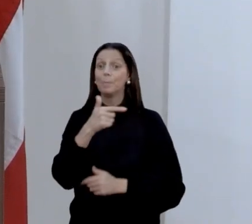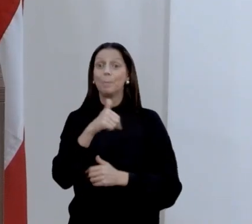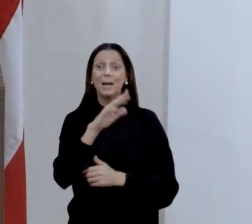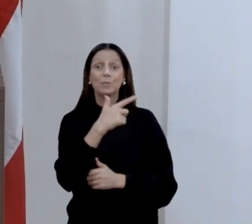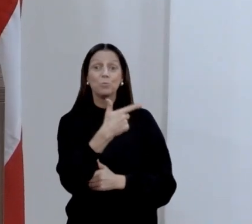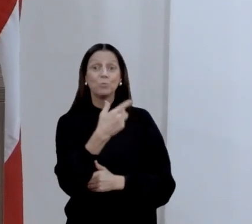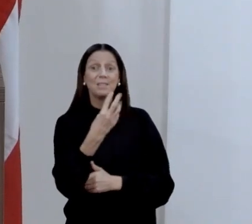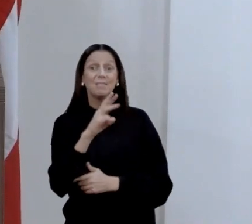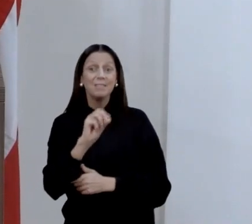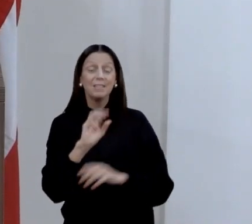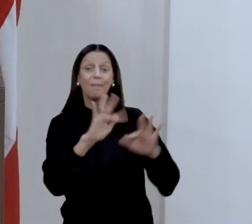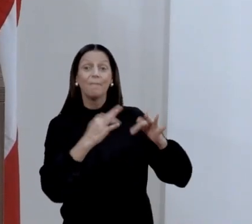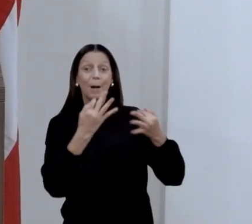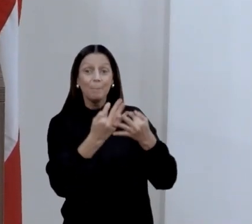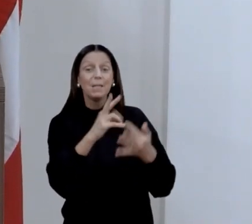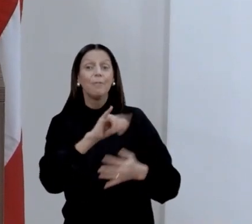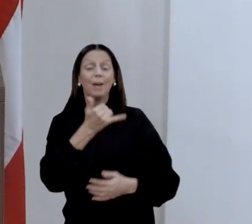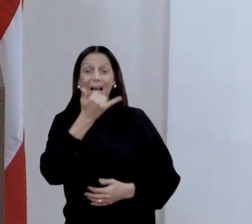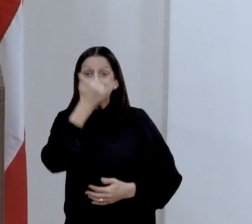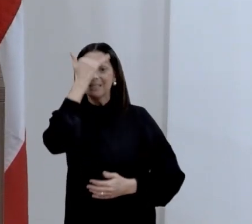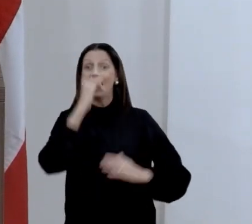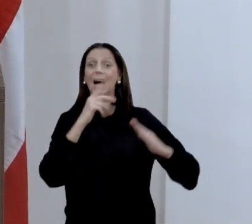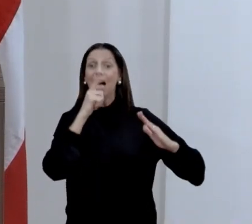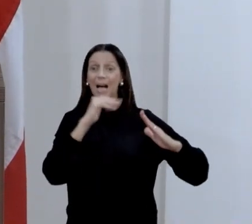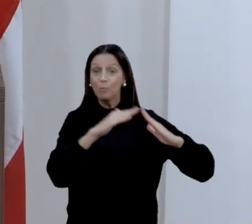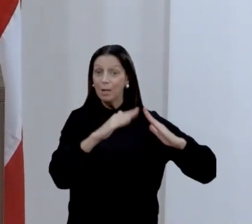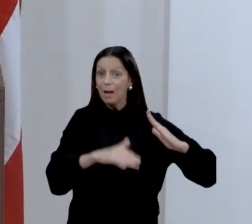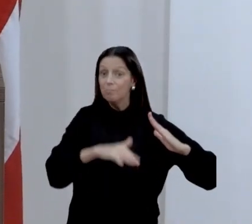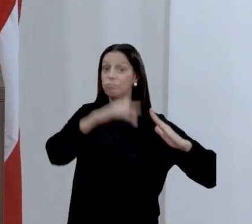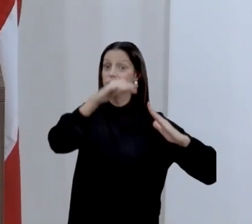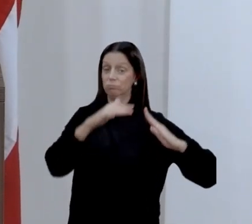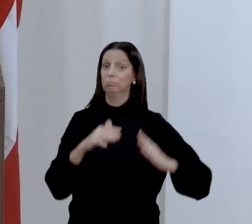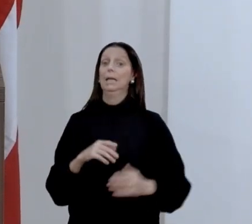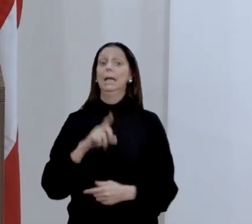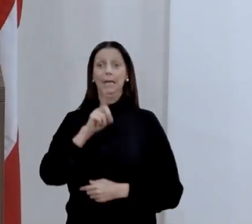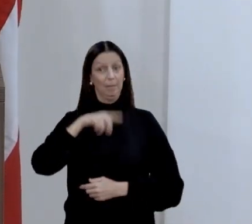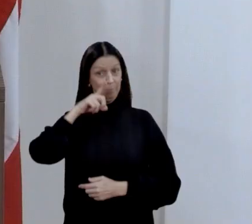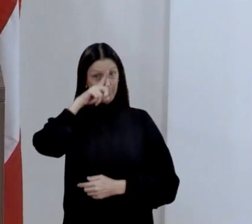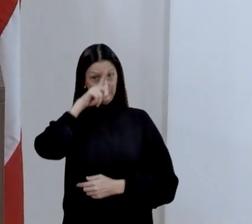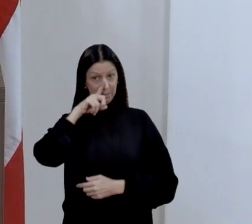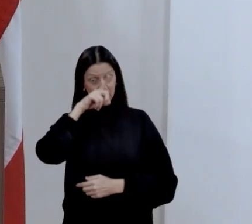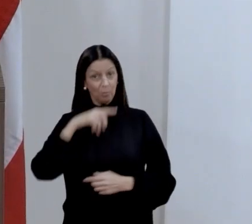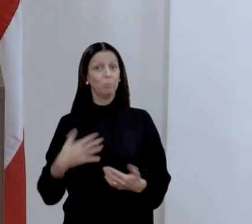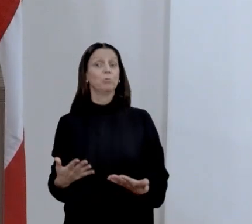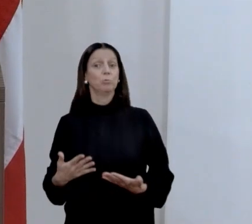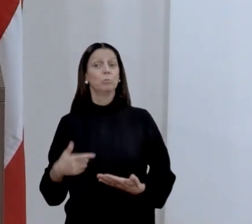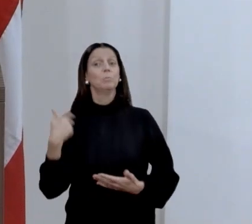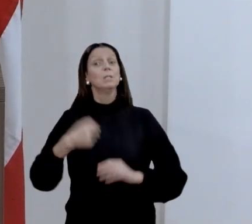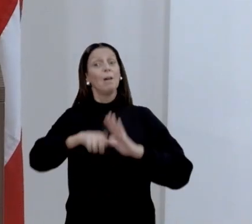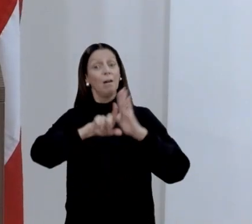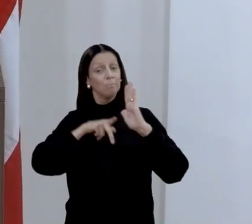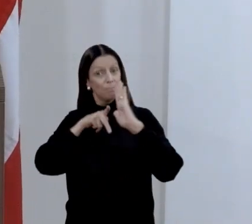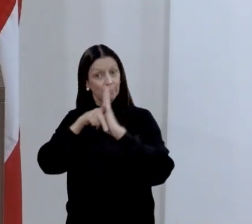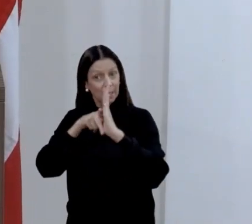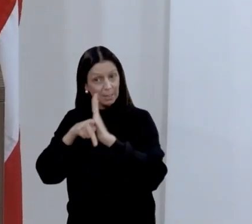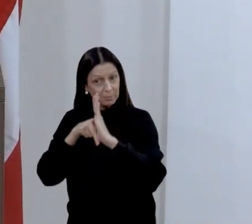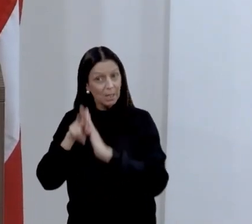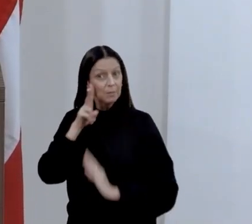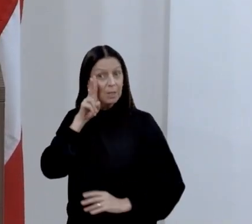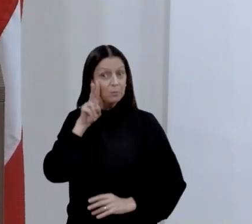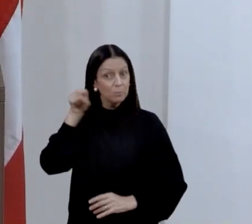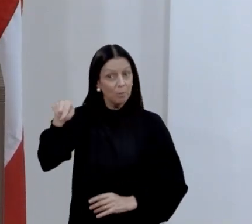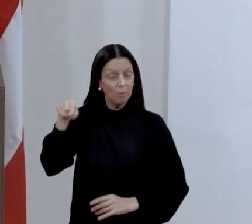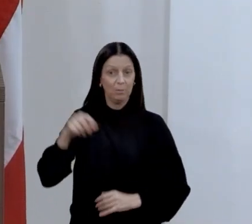gravou um videozinho lá e colocou o seu nome a jogo. É muito arriscado. Por isso que eu digo, o senhor deveria ter pesquisado antes. E, de